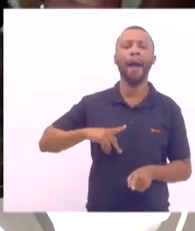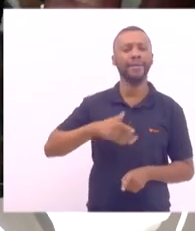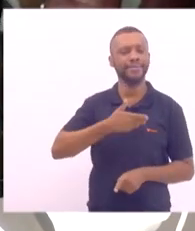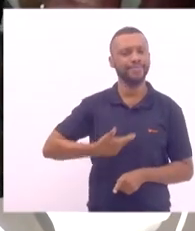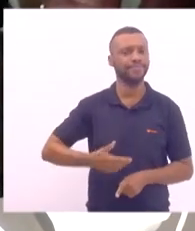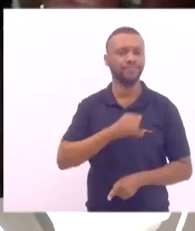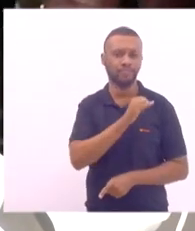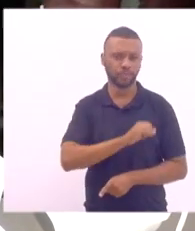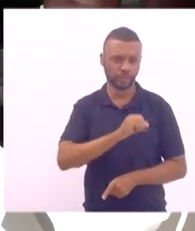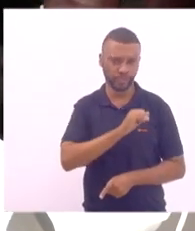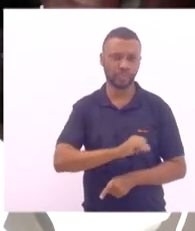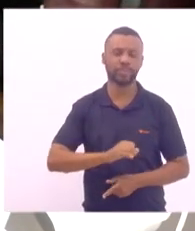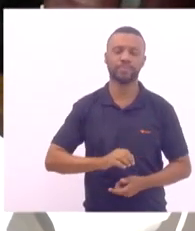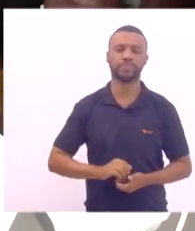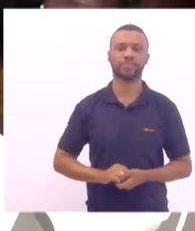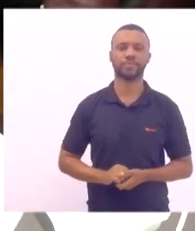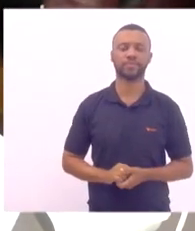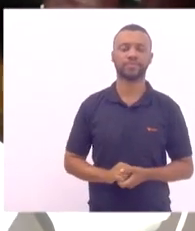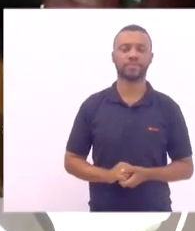Estadual,